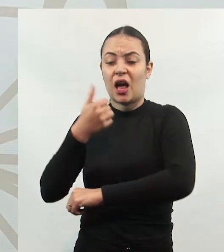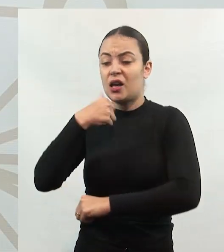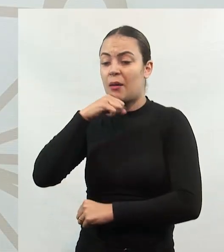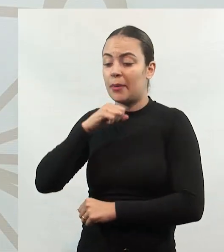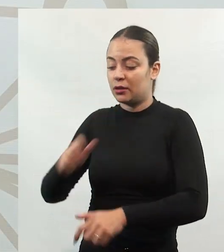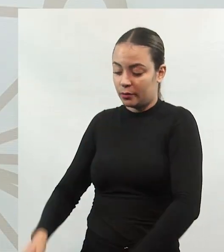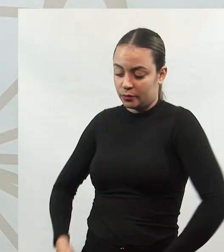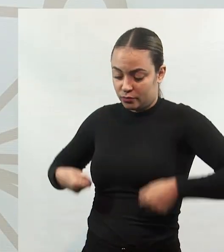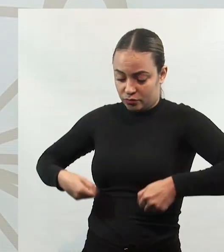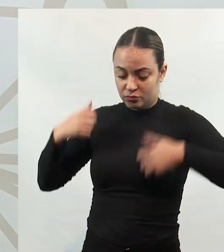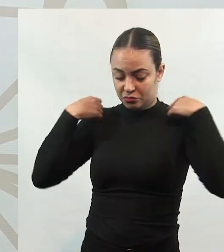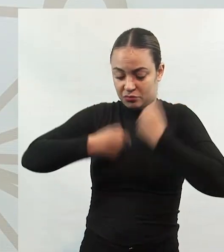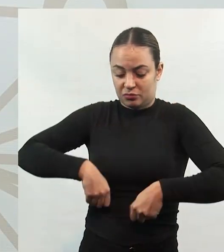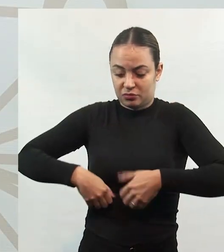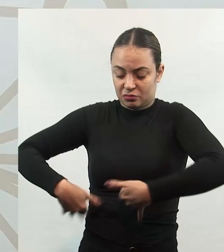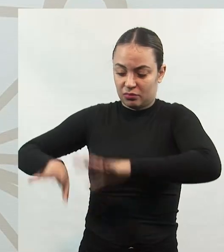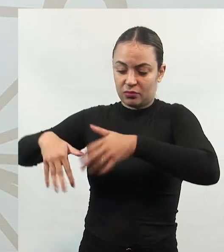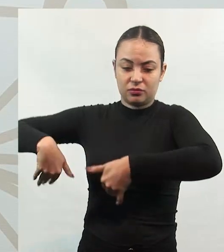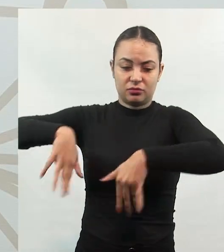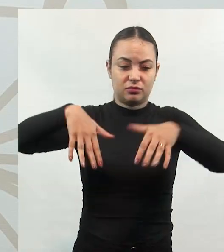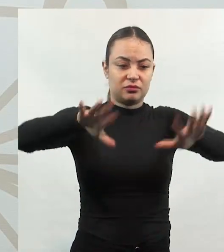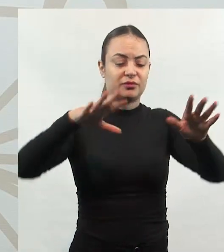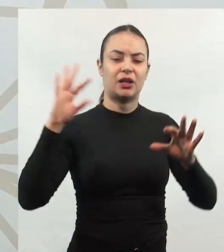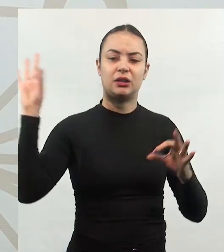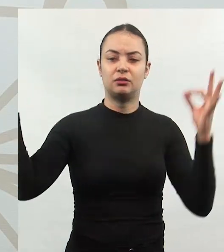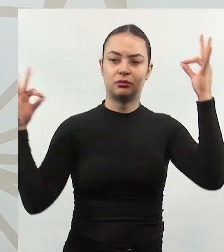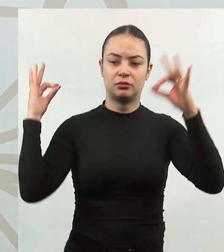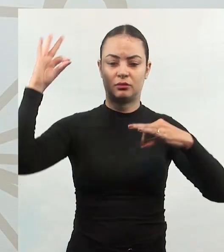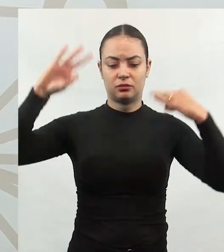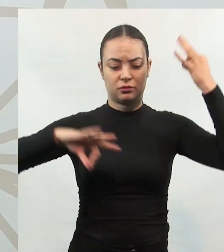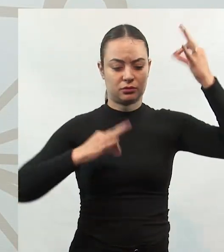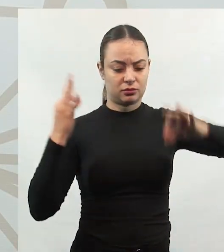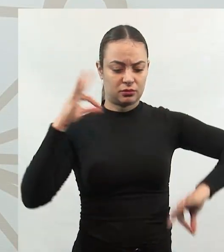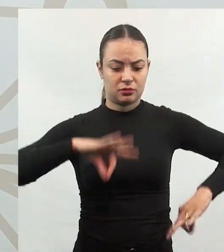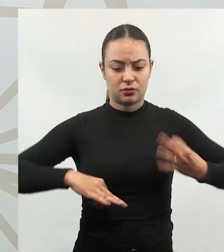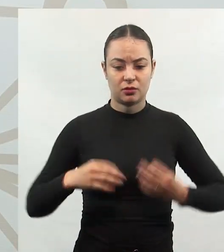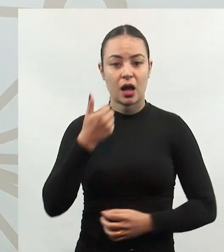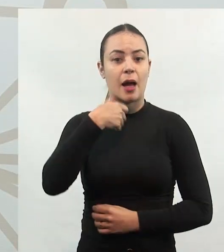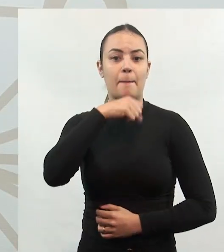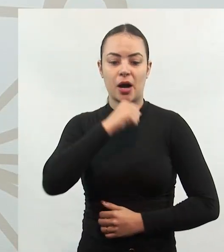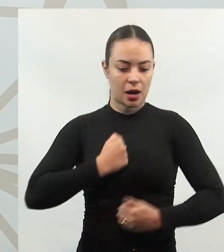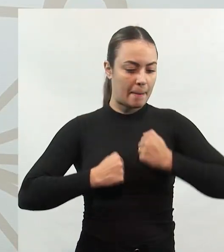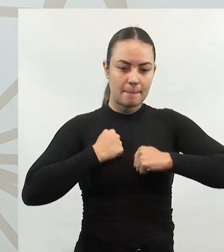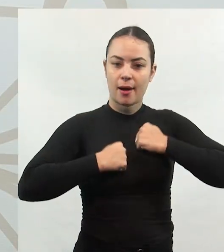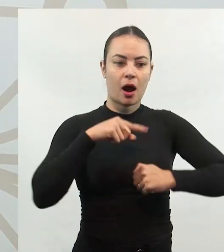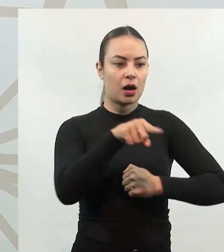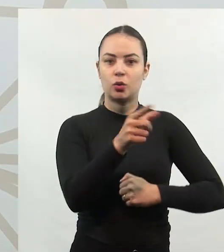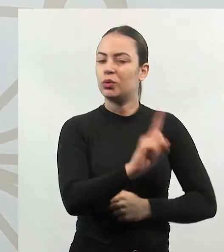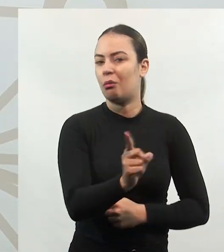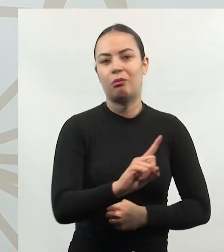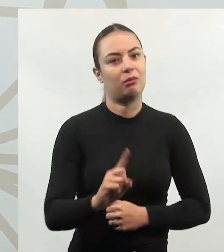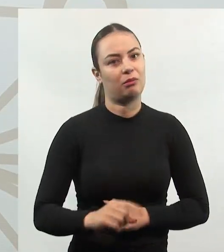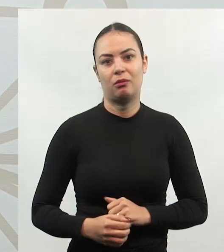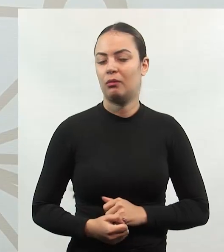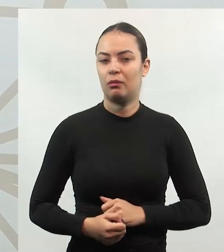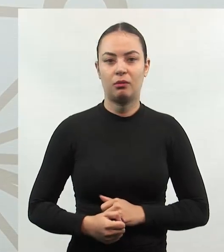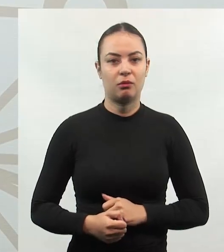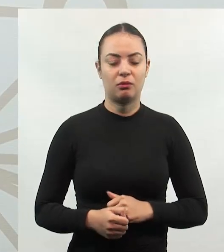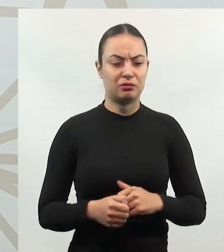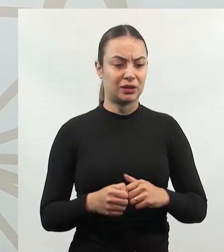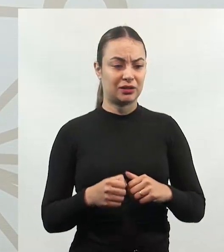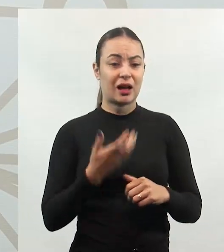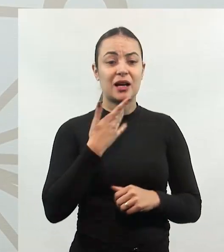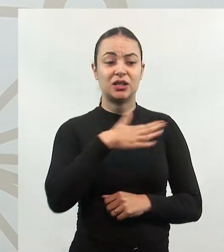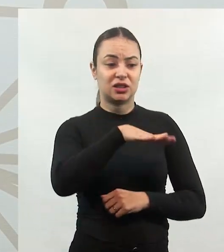numa escola na Zona Sul de Porto Velho e era uma sala de aula que o professor não